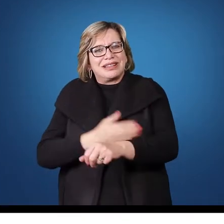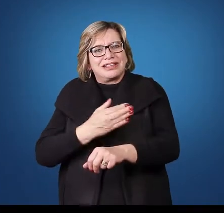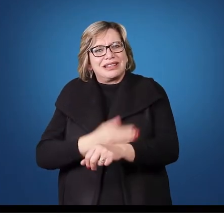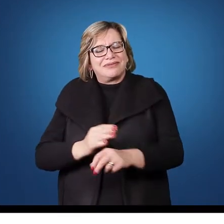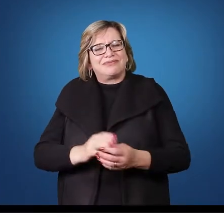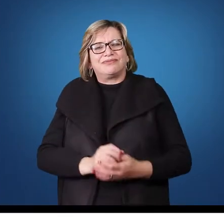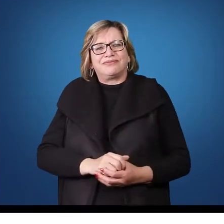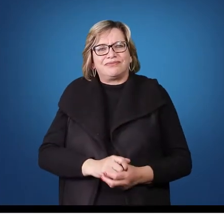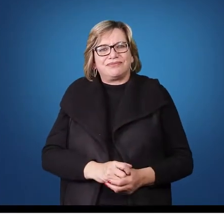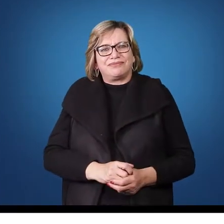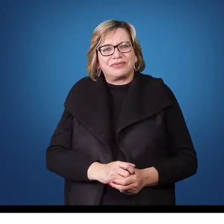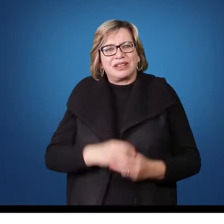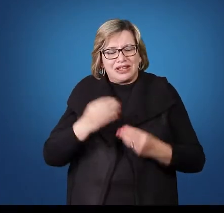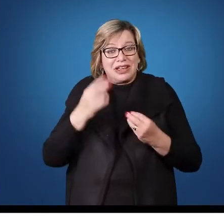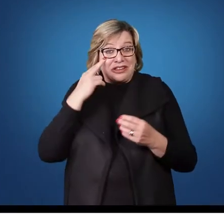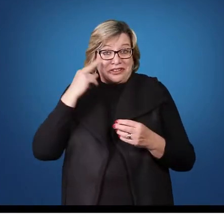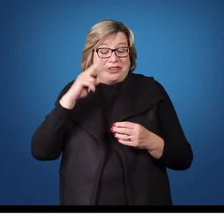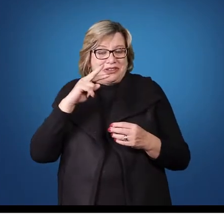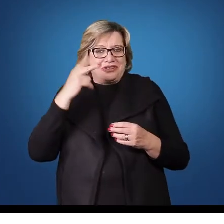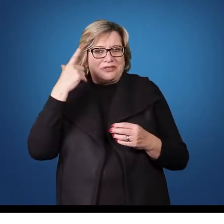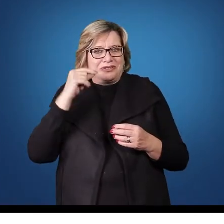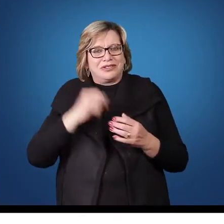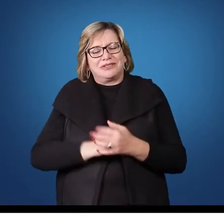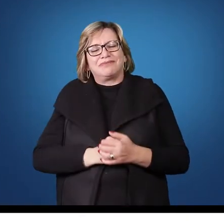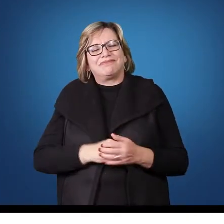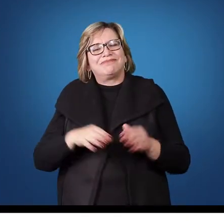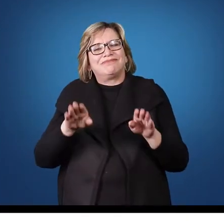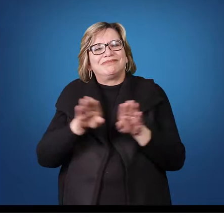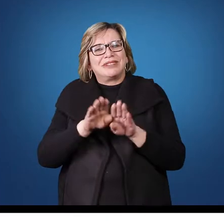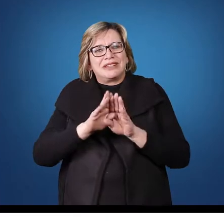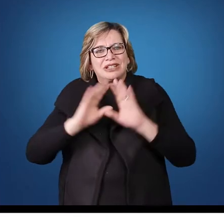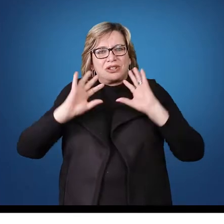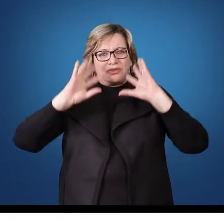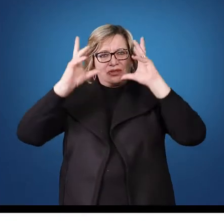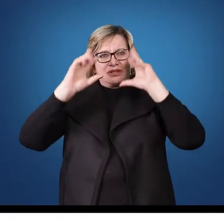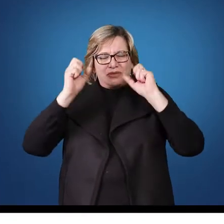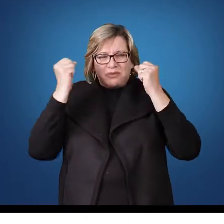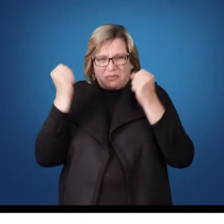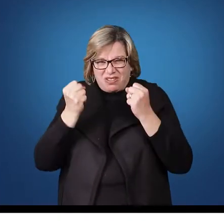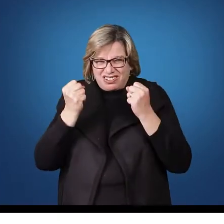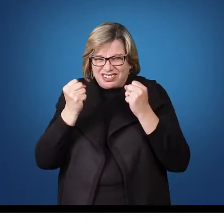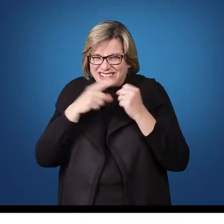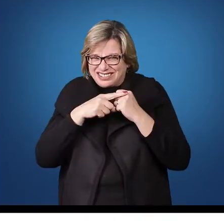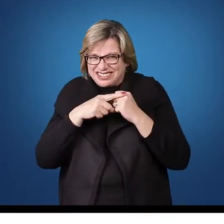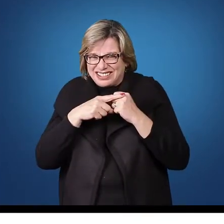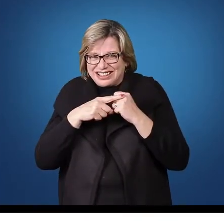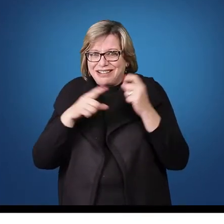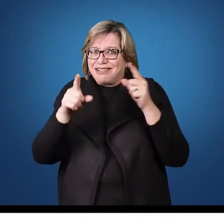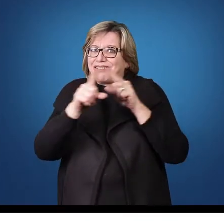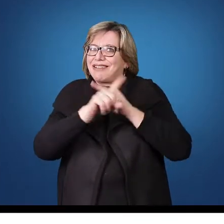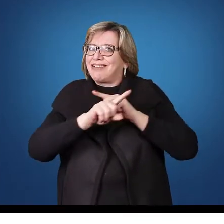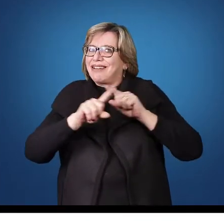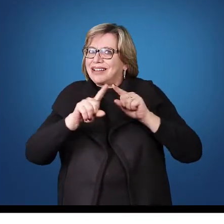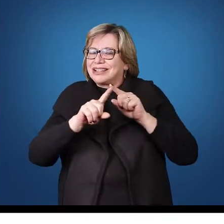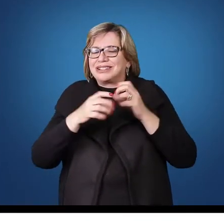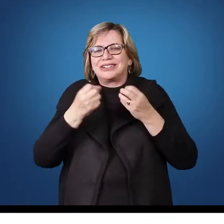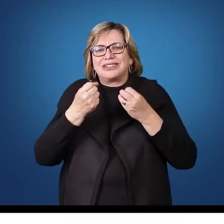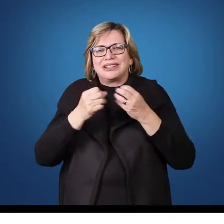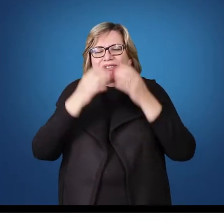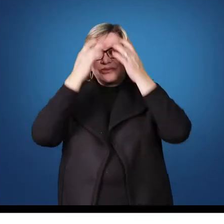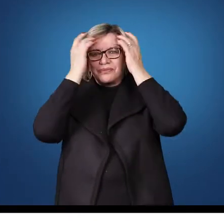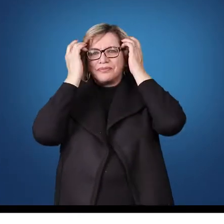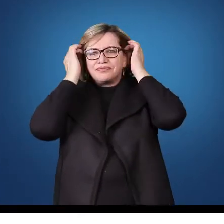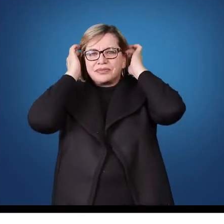Vai. Ó, vamos lá. No voleibol, posso dar toque desse jeito? Como que eu tenho que fazer para se a bola vier nessa